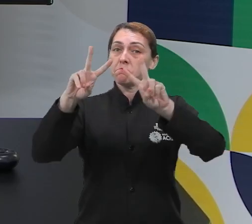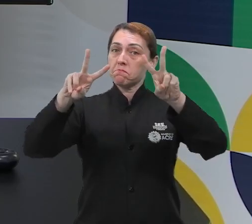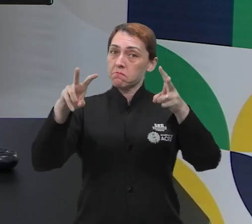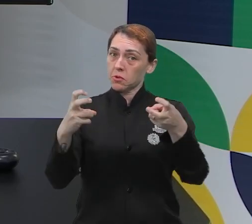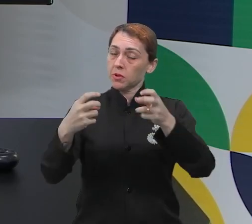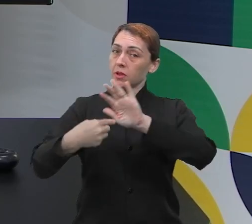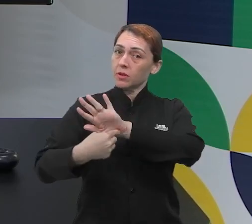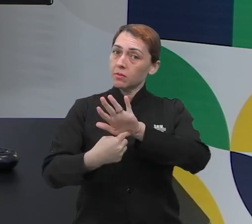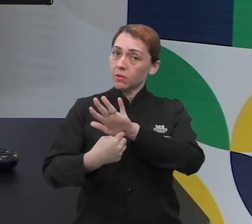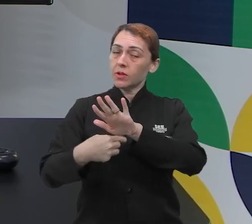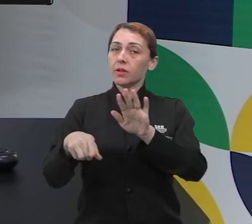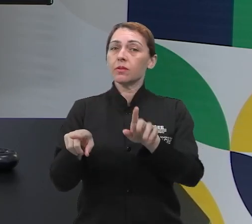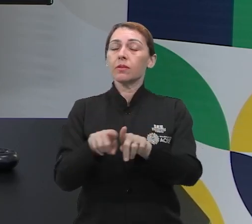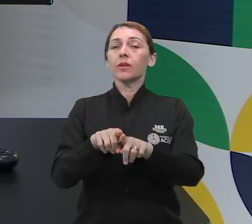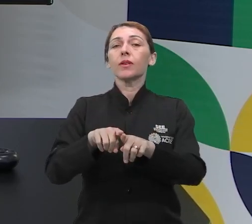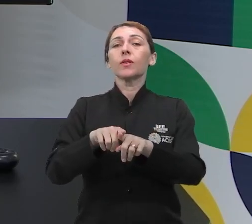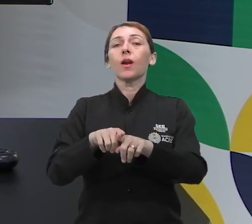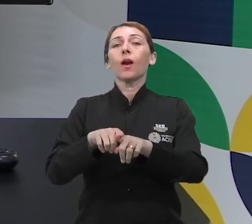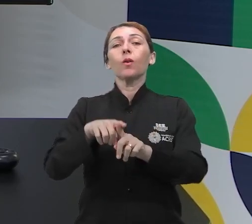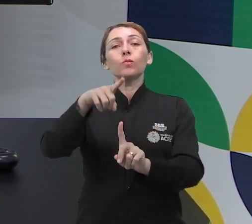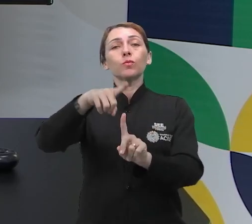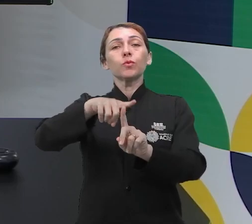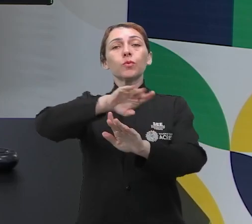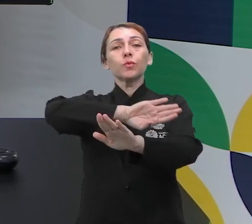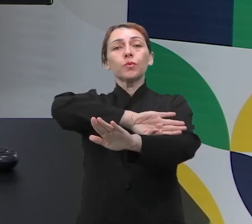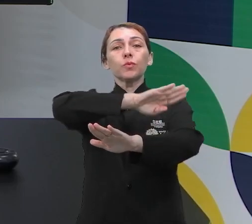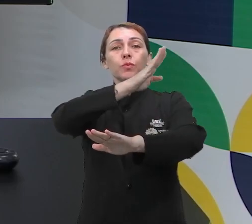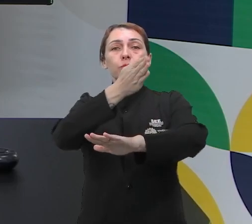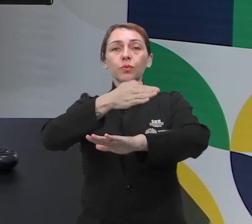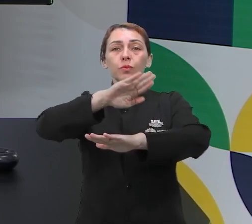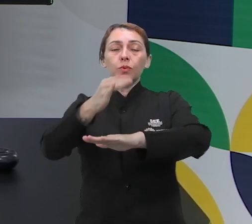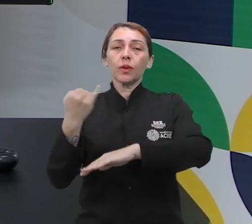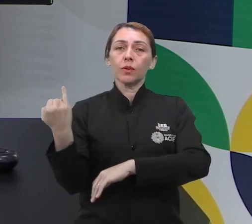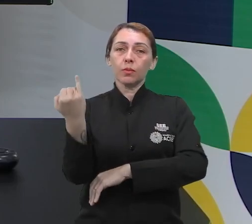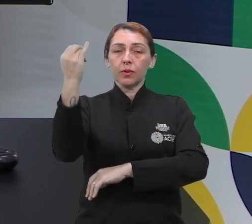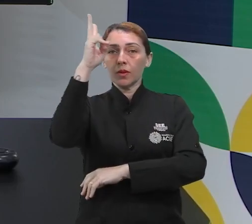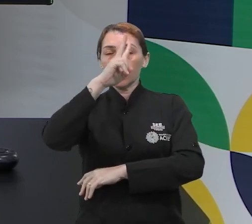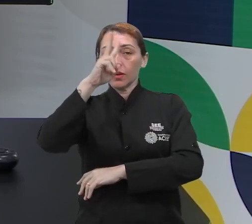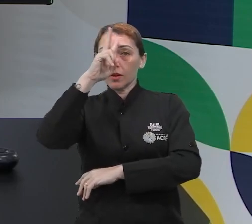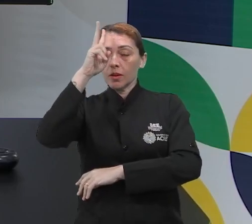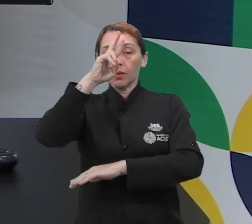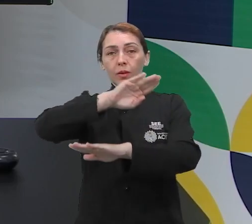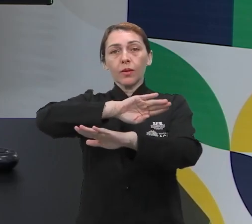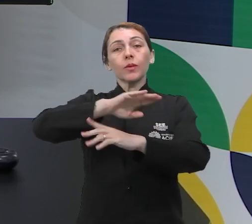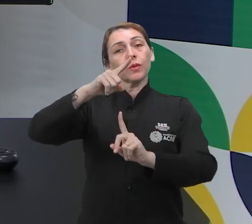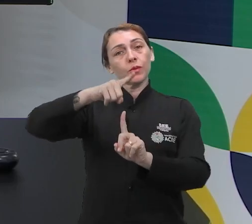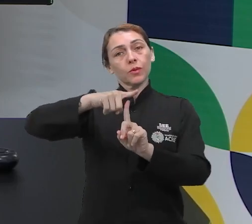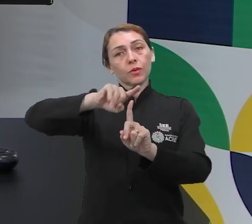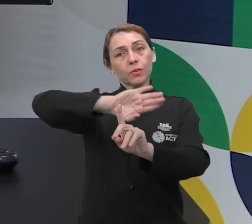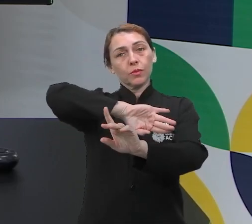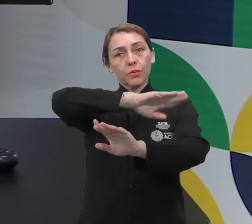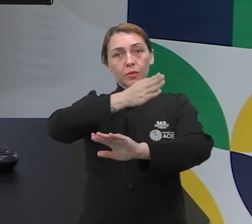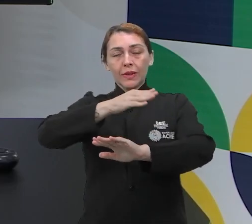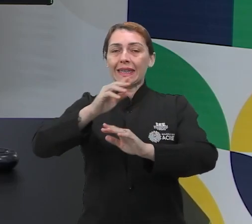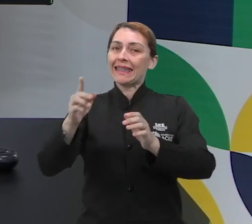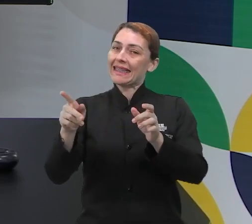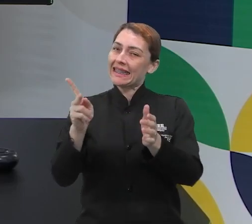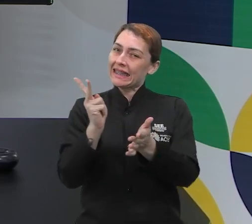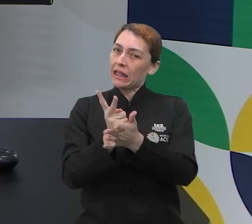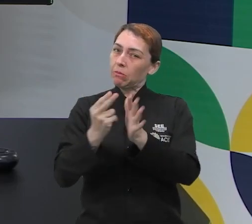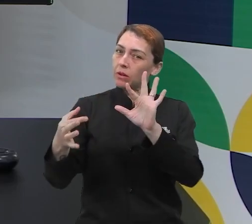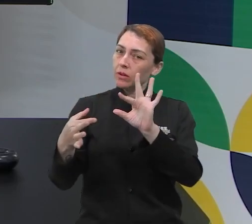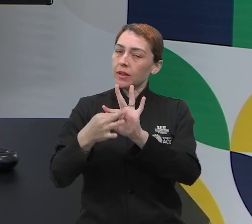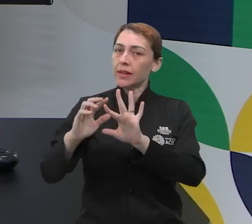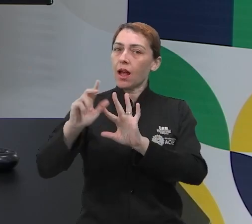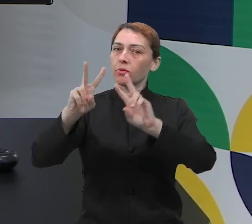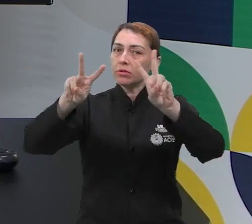vem aparecendo, que são as formas de relevo. É importante também lembrar que as formas de relevo vêm sempre associado a